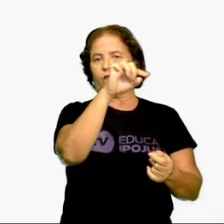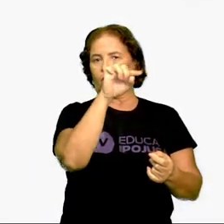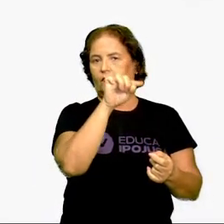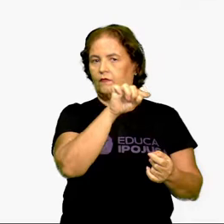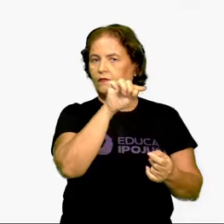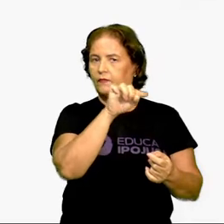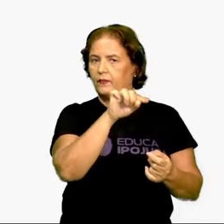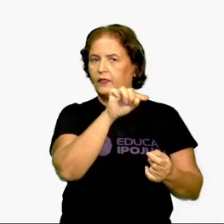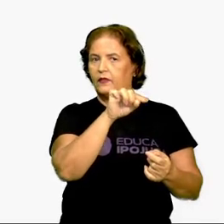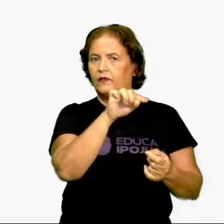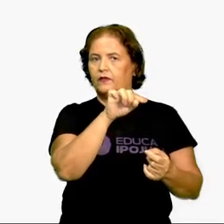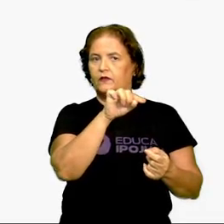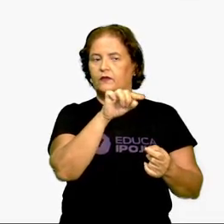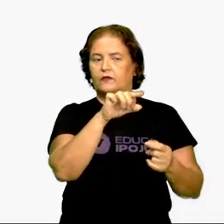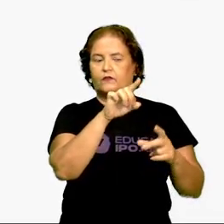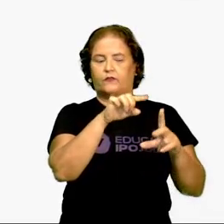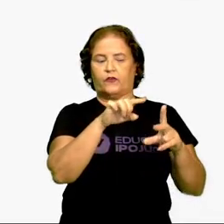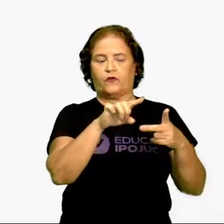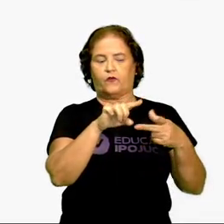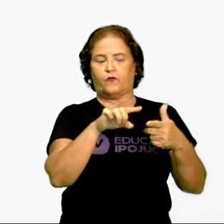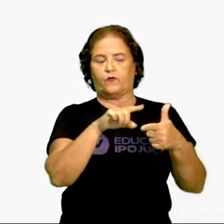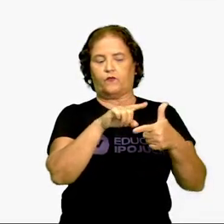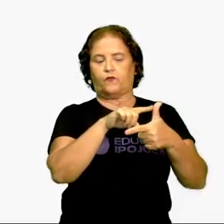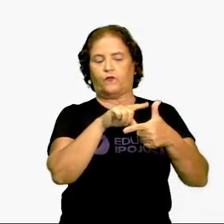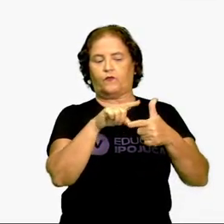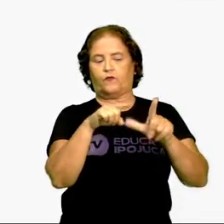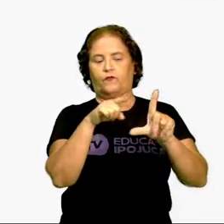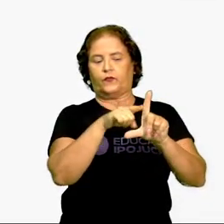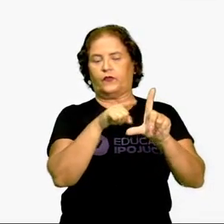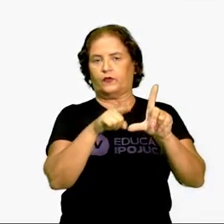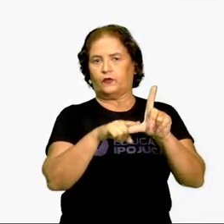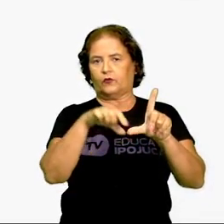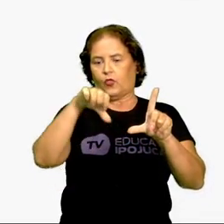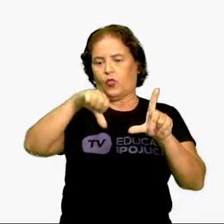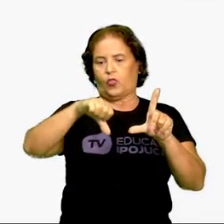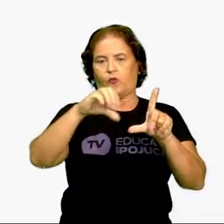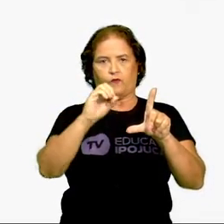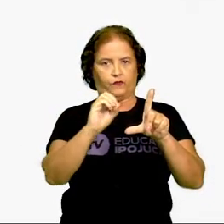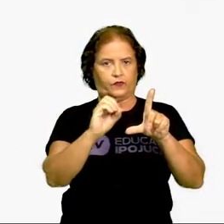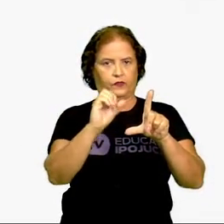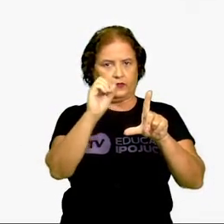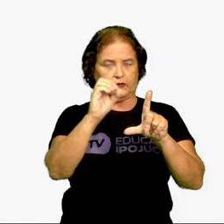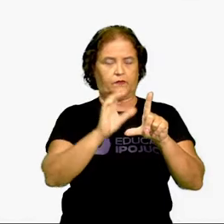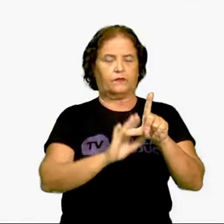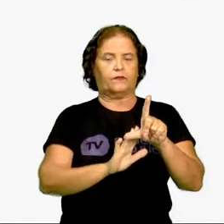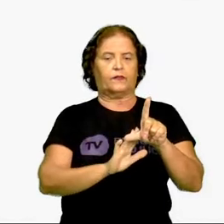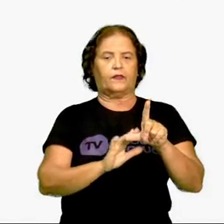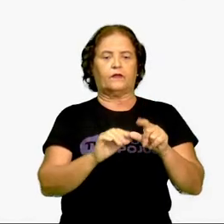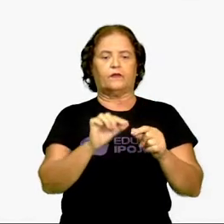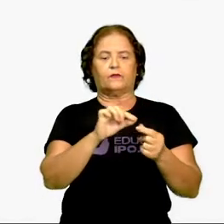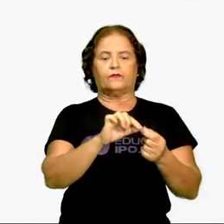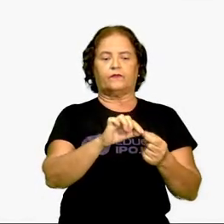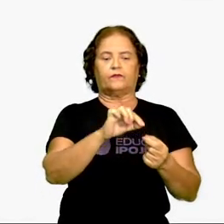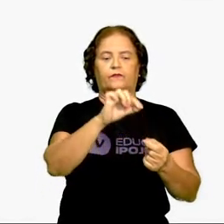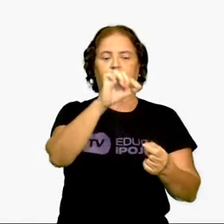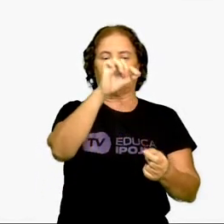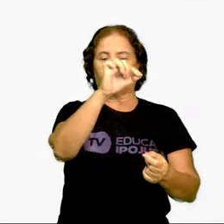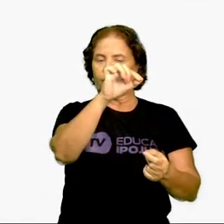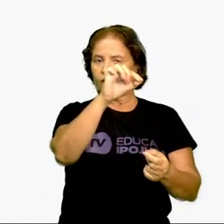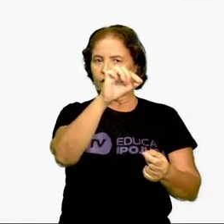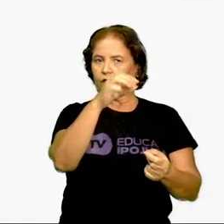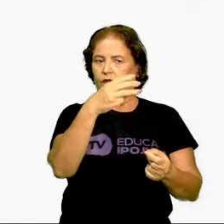um ângulo de 90 graus, com os dois lados paralelos. Então, a altura é